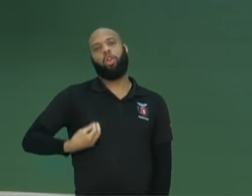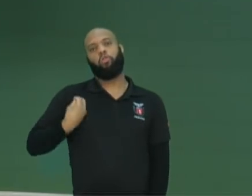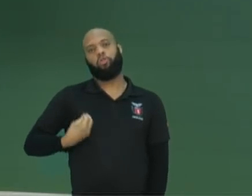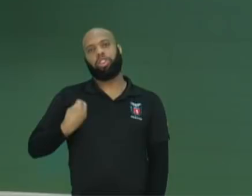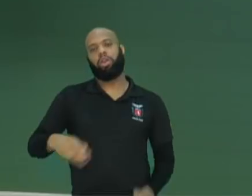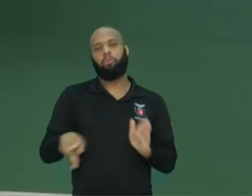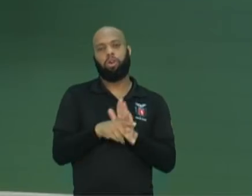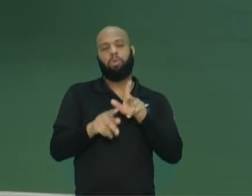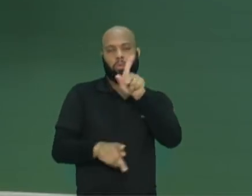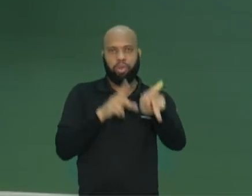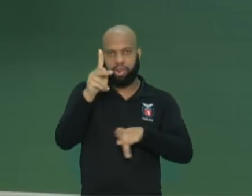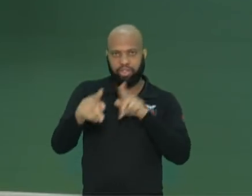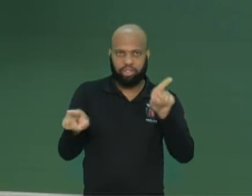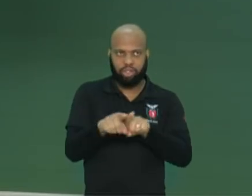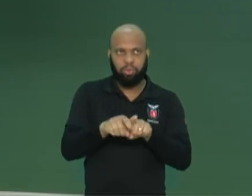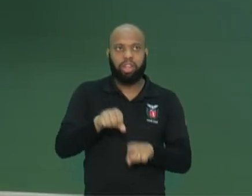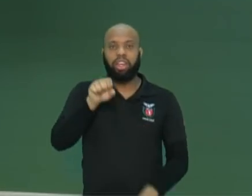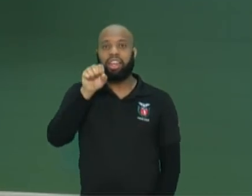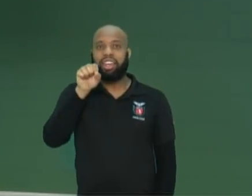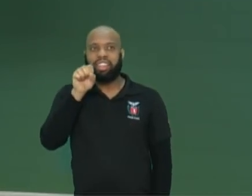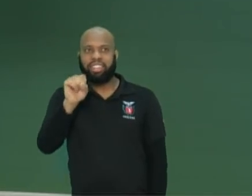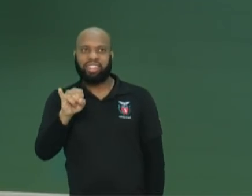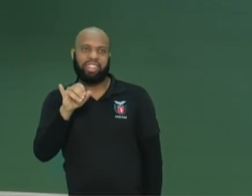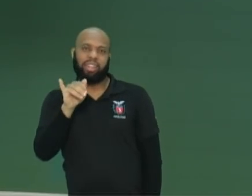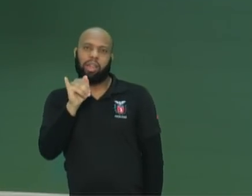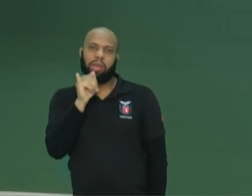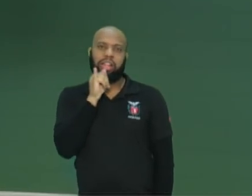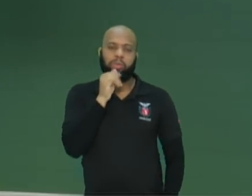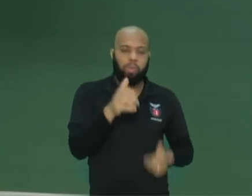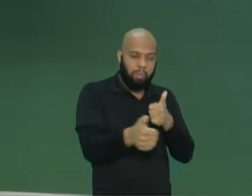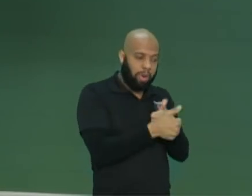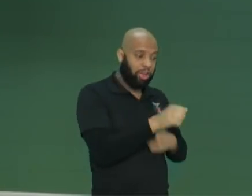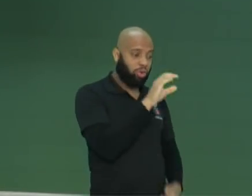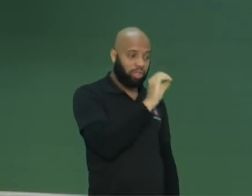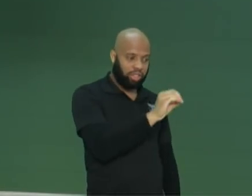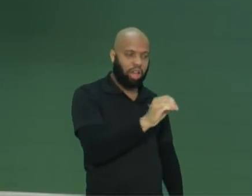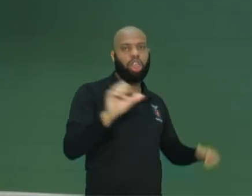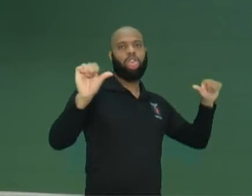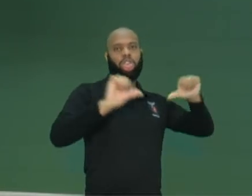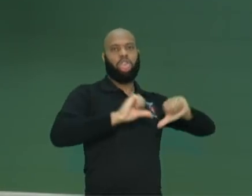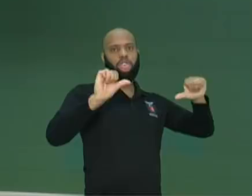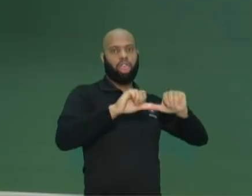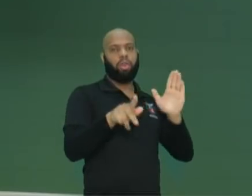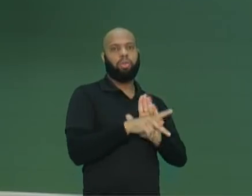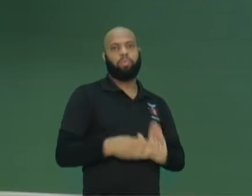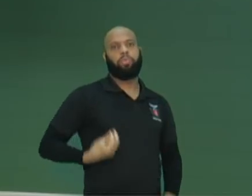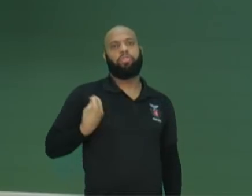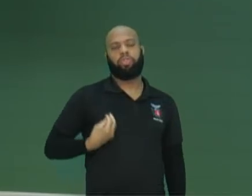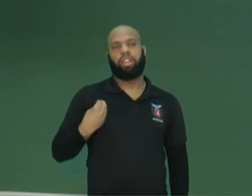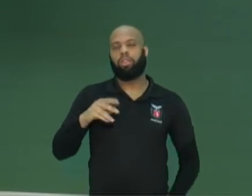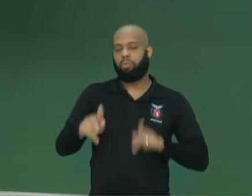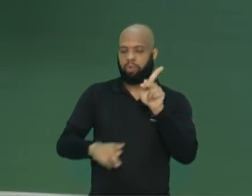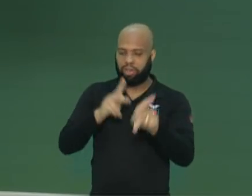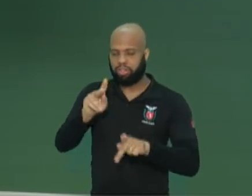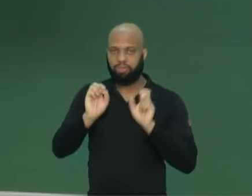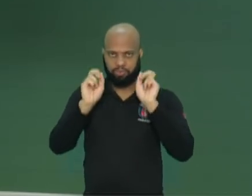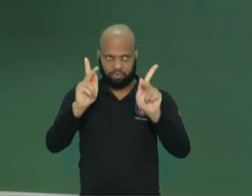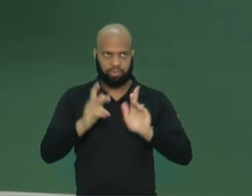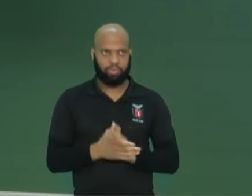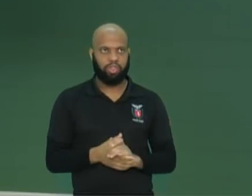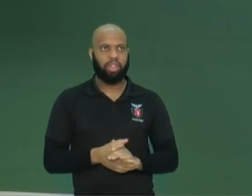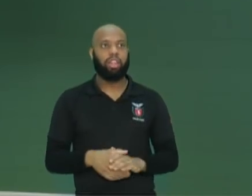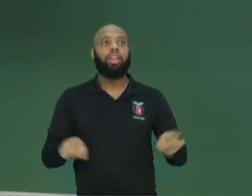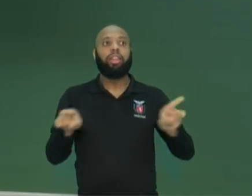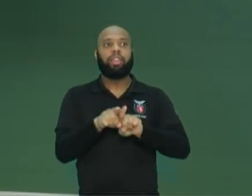vida da população. Quanto mais longe do um aqui, ó, pior é a qualidade de vida dessa população, certo?